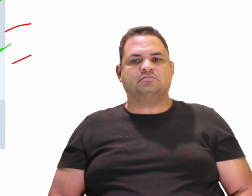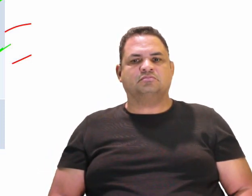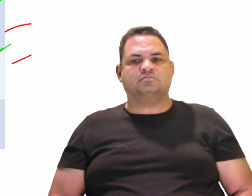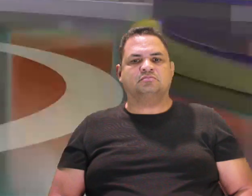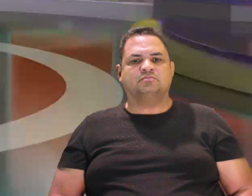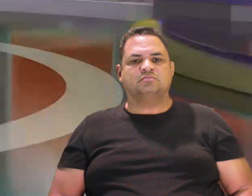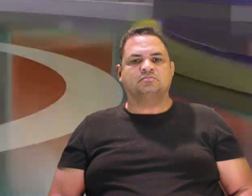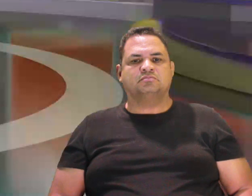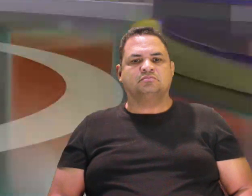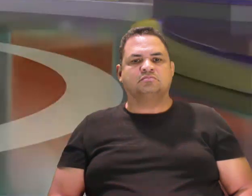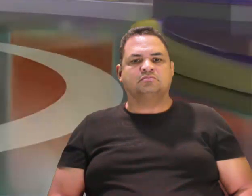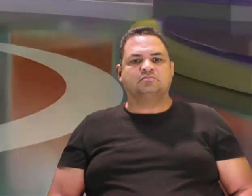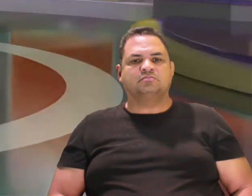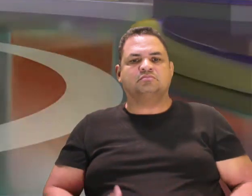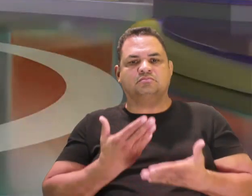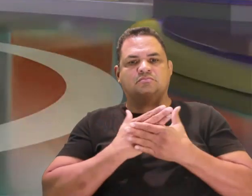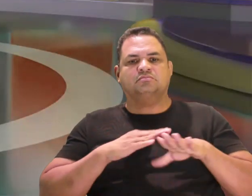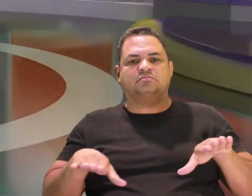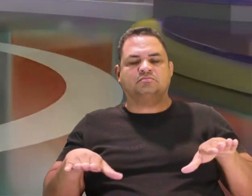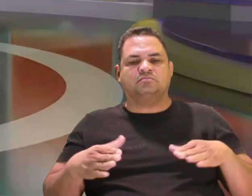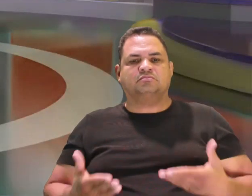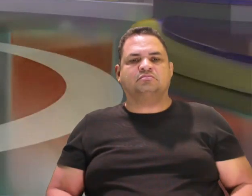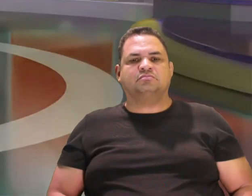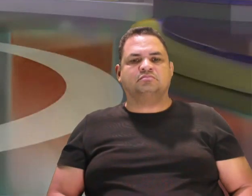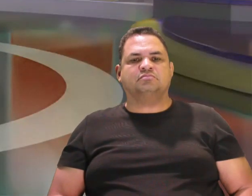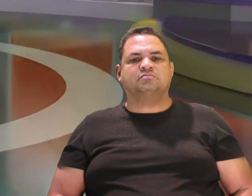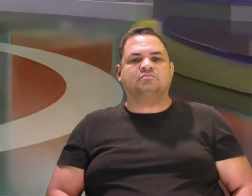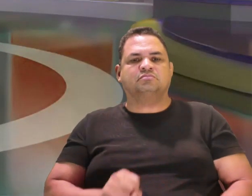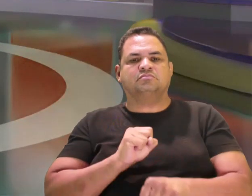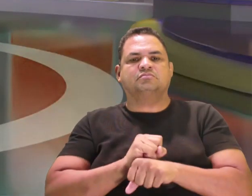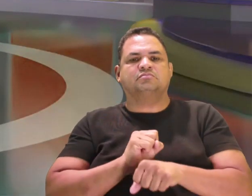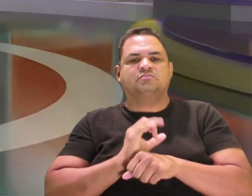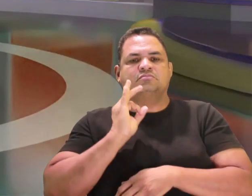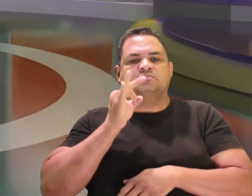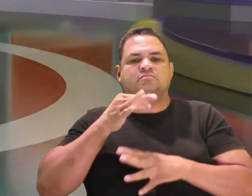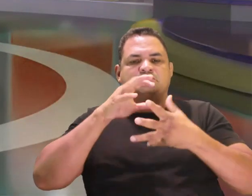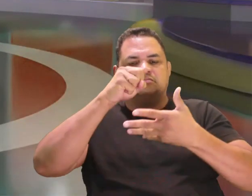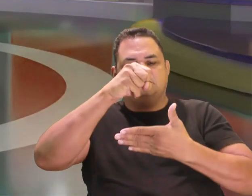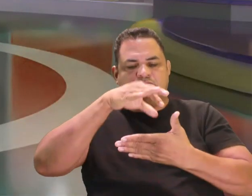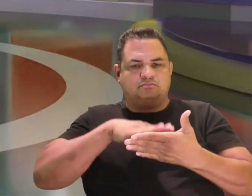that is over. Acabou, it's over. Espero que vocês tenham acertado